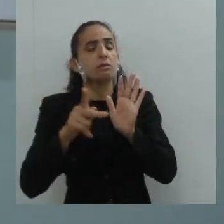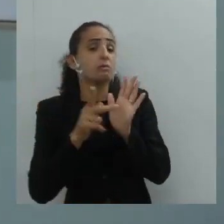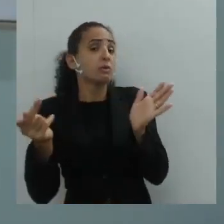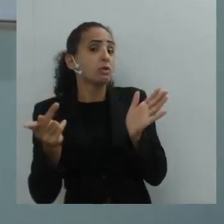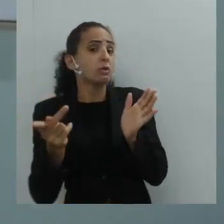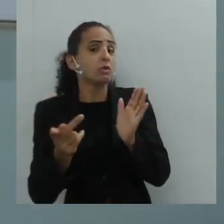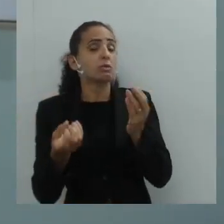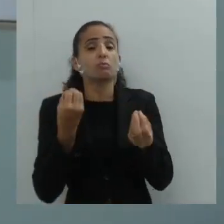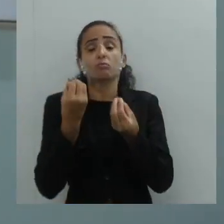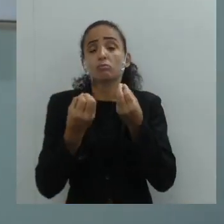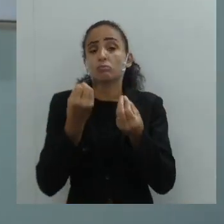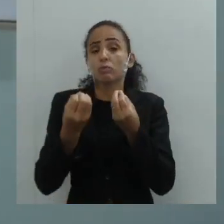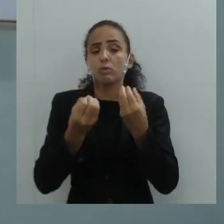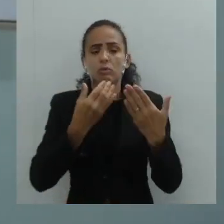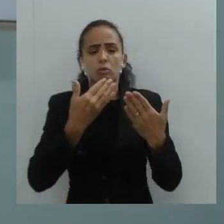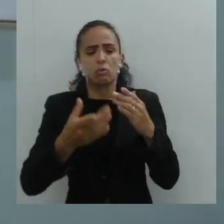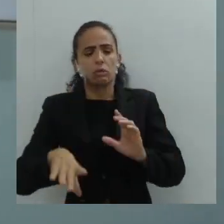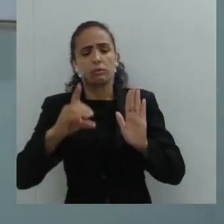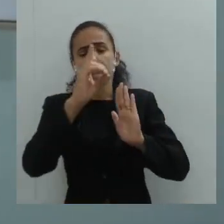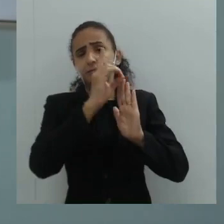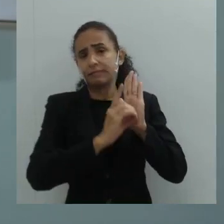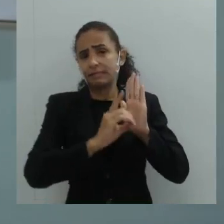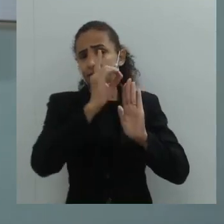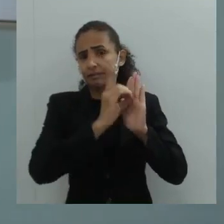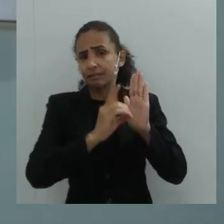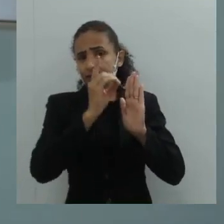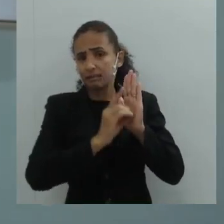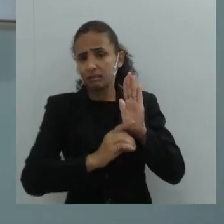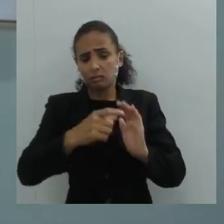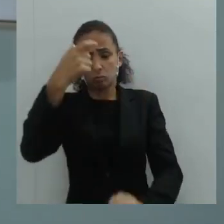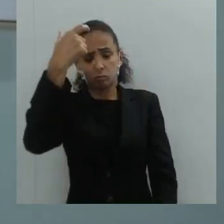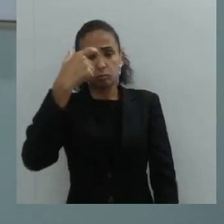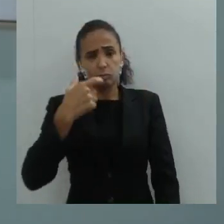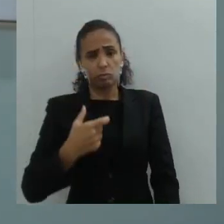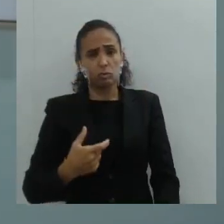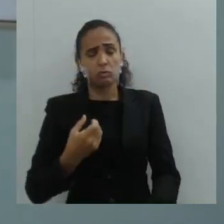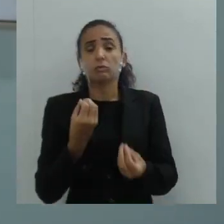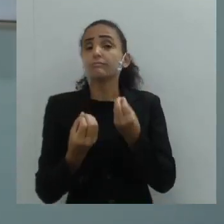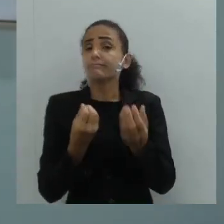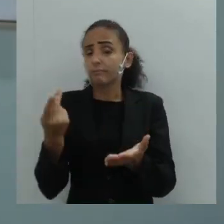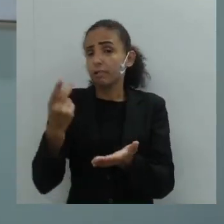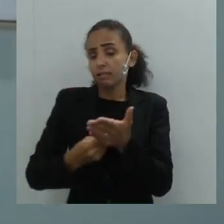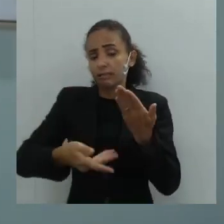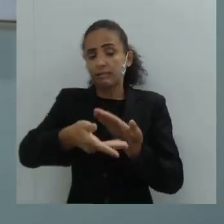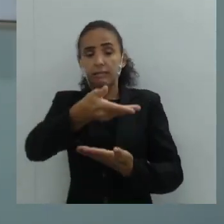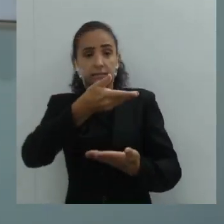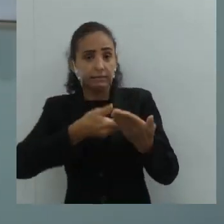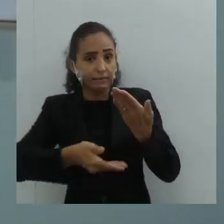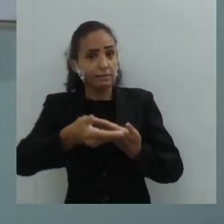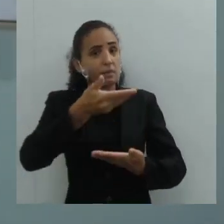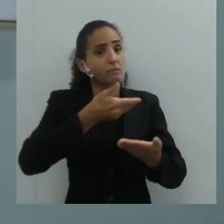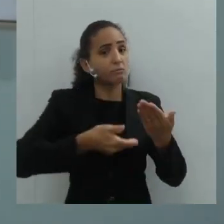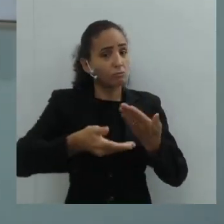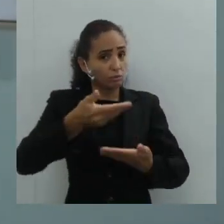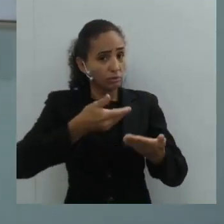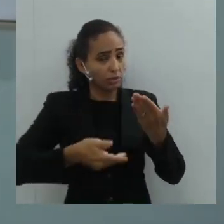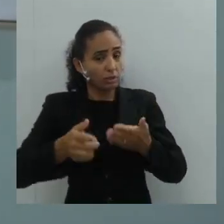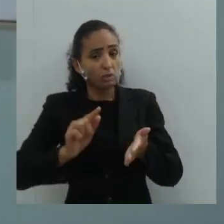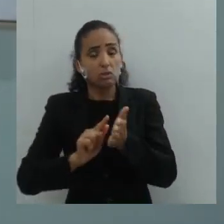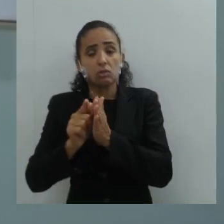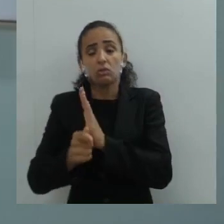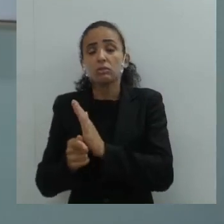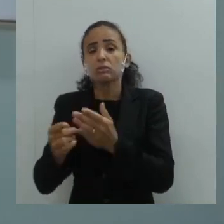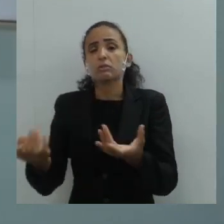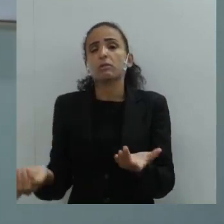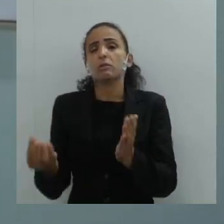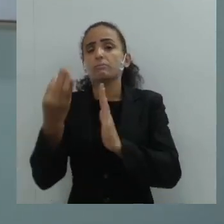o discurso, o direito, a cidadania. Então é essa relação, o gênero textual, certo?